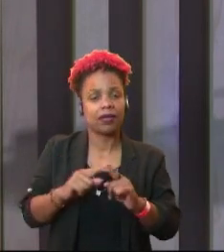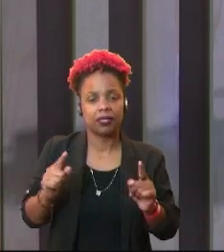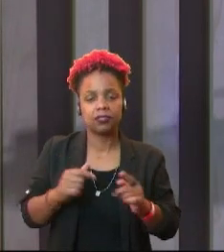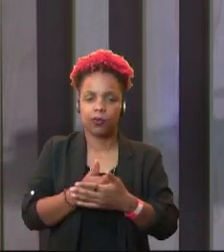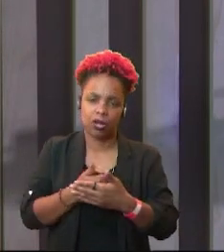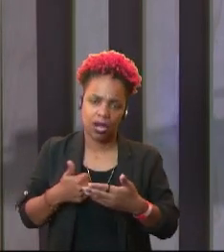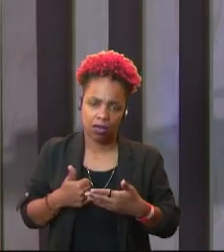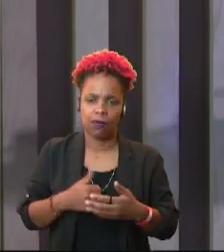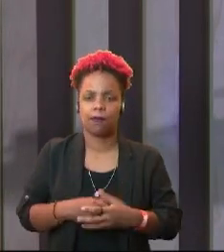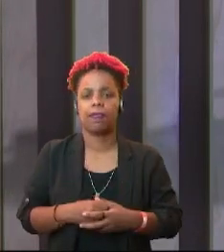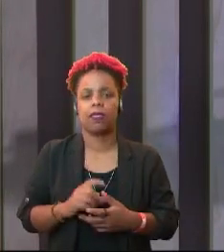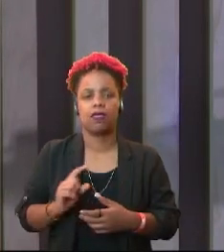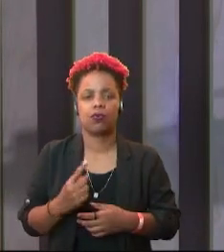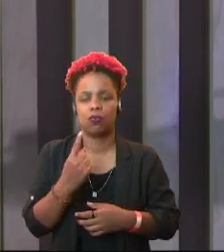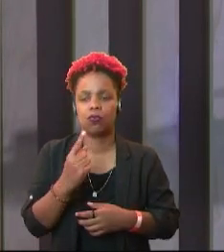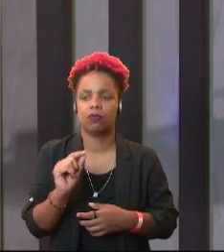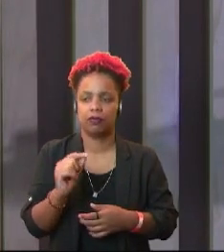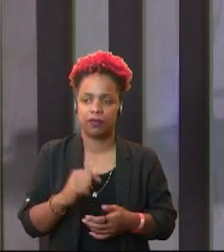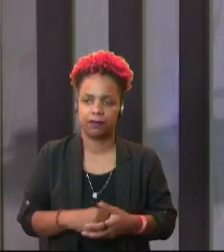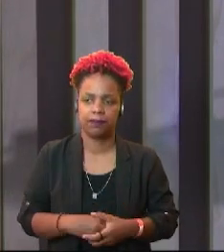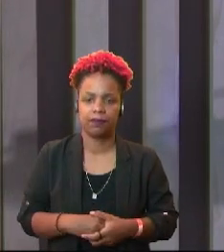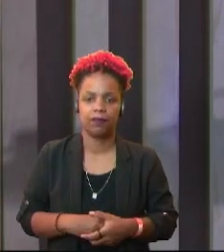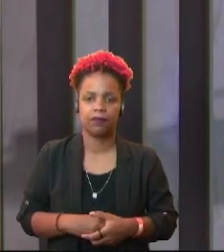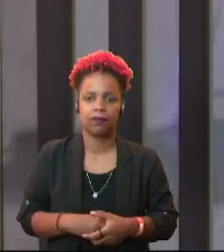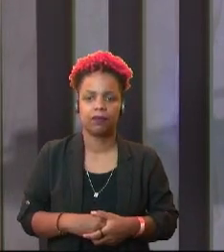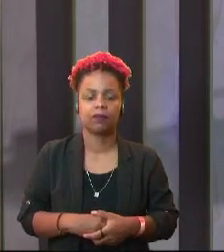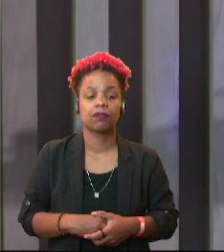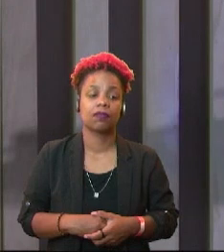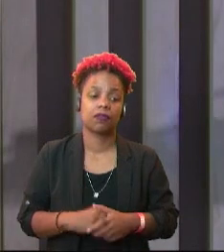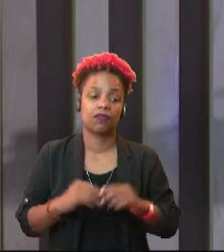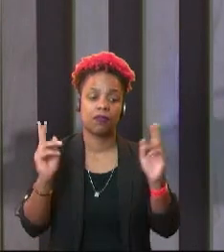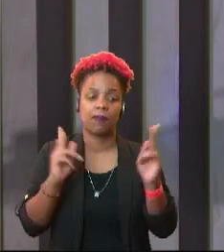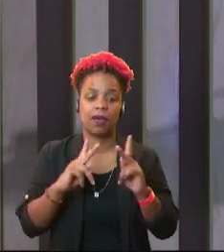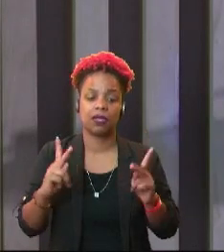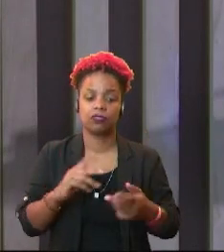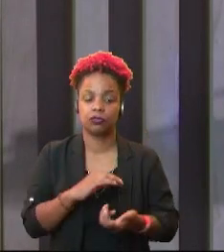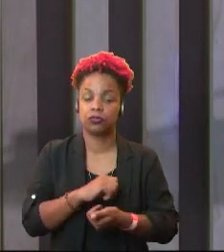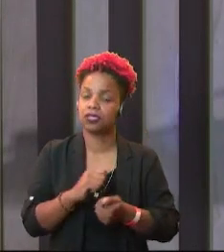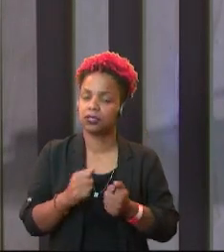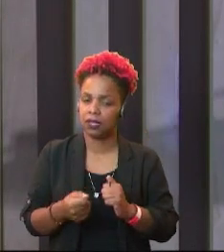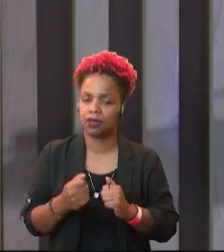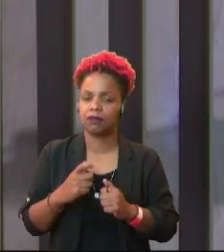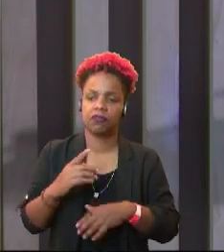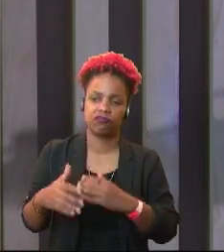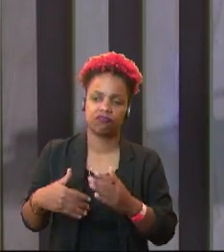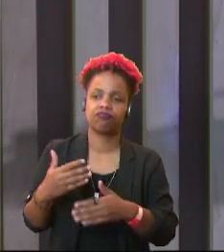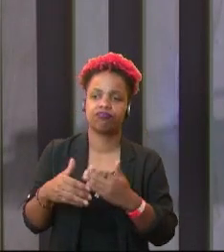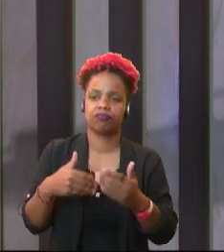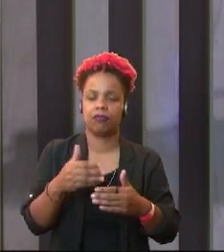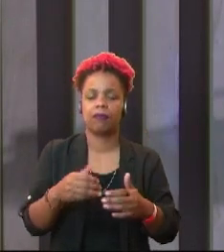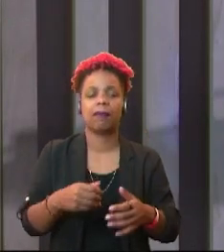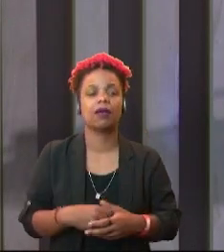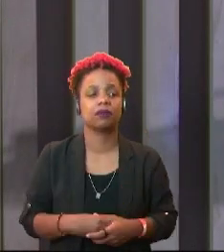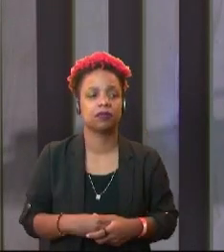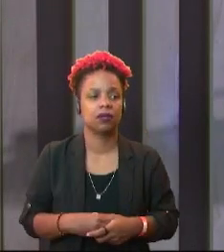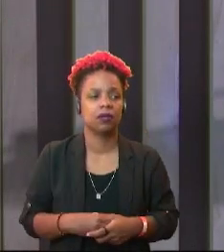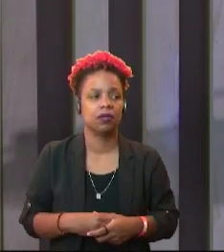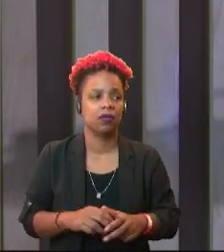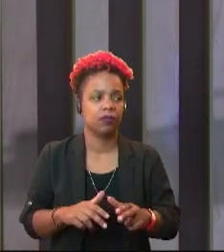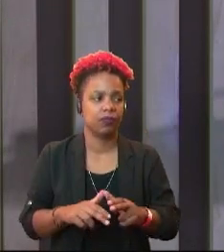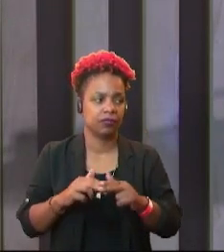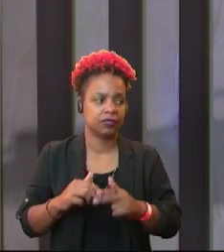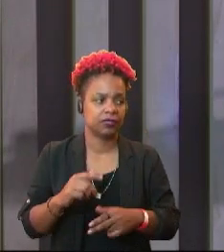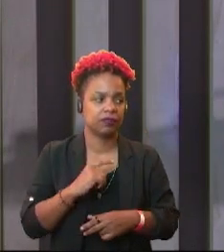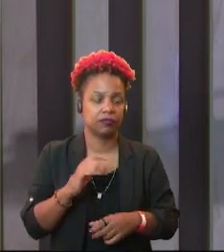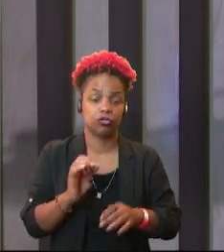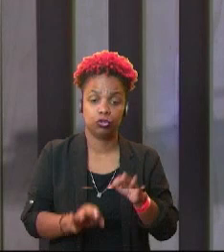moralmente correto, mas também a única receita para ter uma paz sustentável a longo prazo, com base em